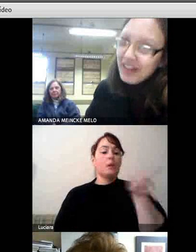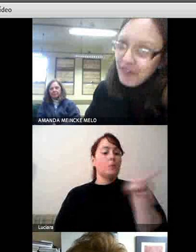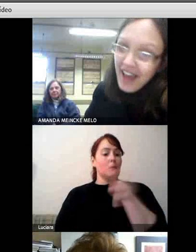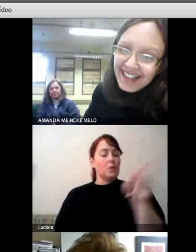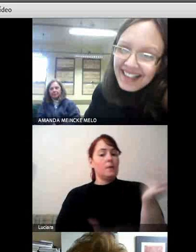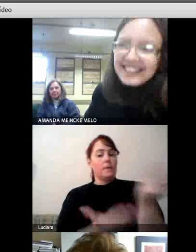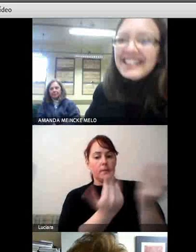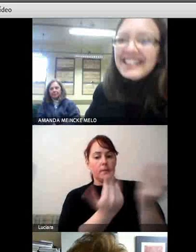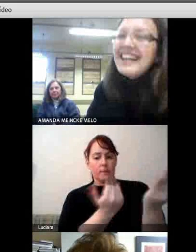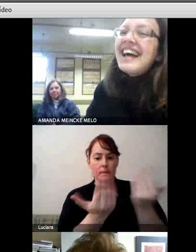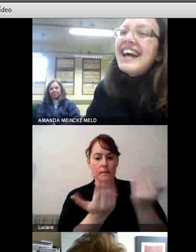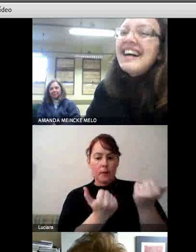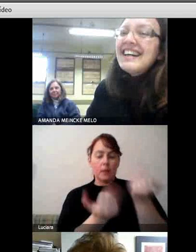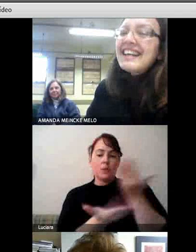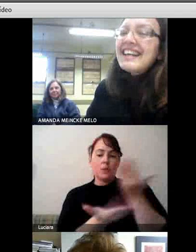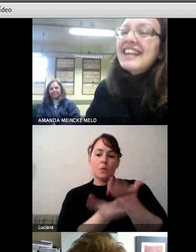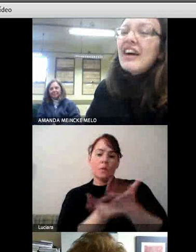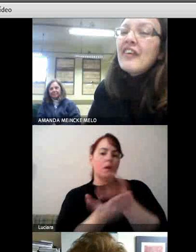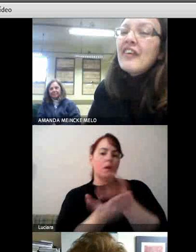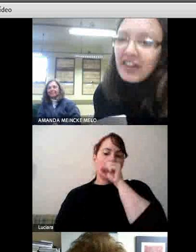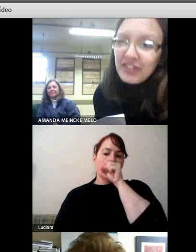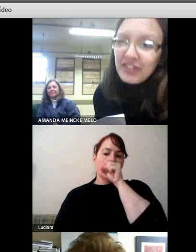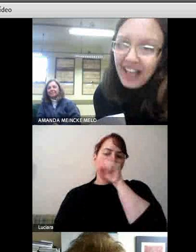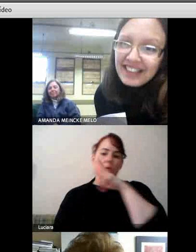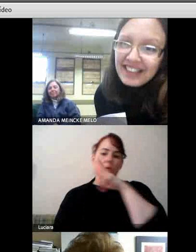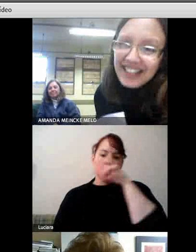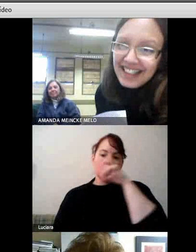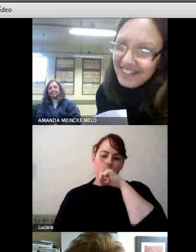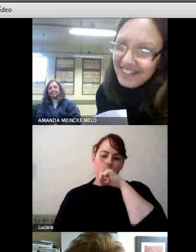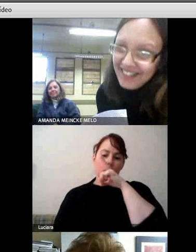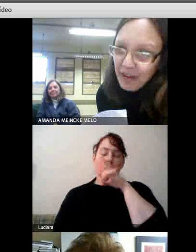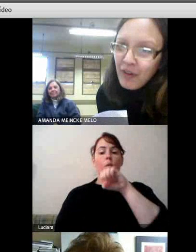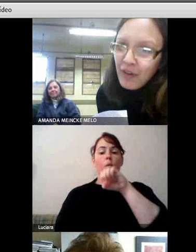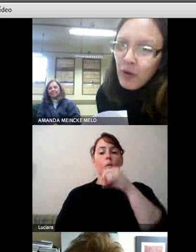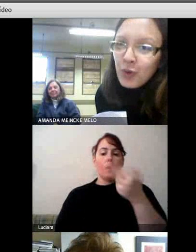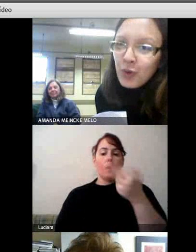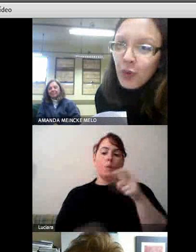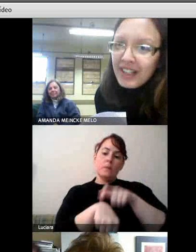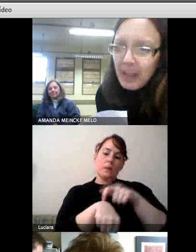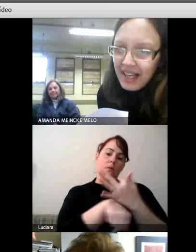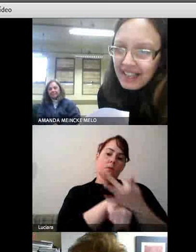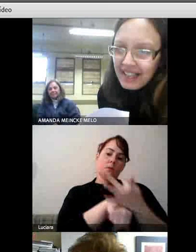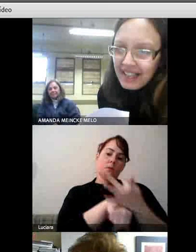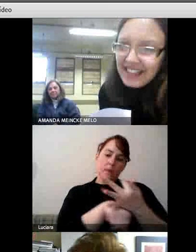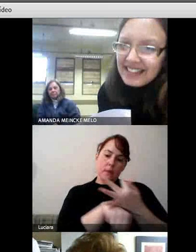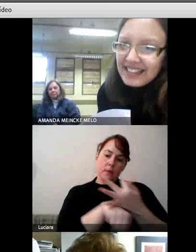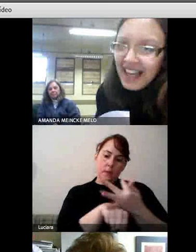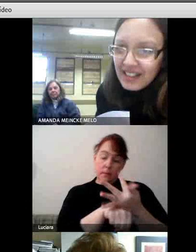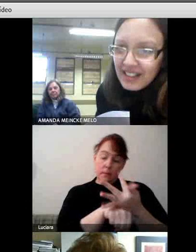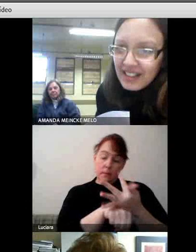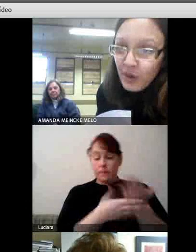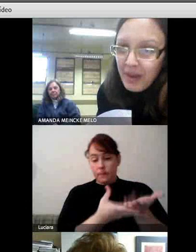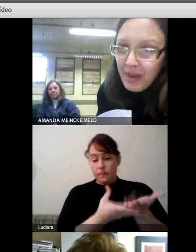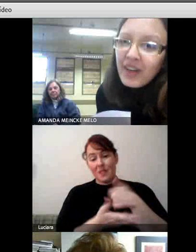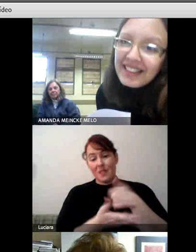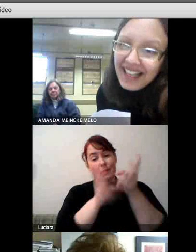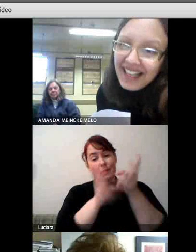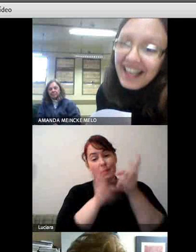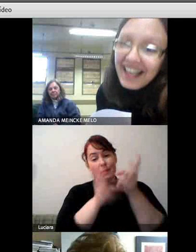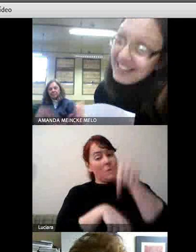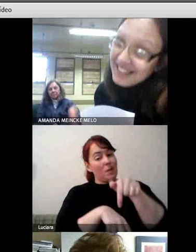de férias. Né? Então, eu noto que aqui a gente ainda não tem uma cultura estabelecida dessas